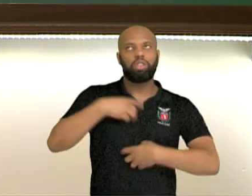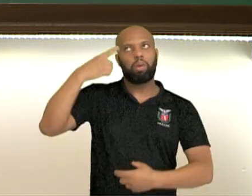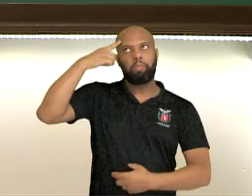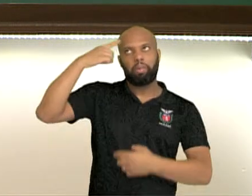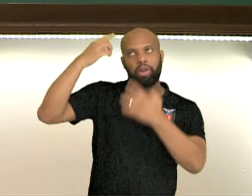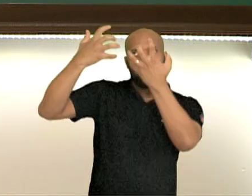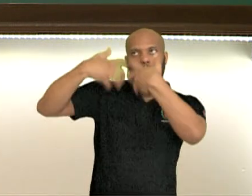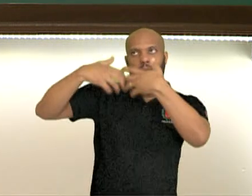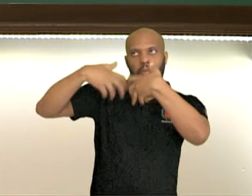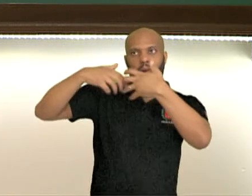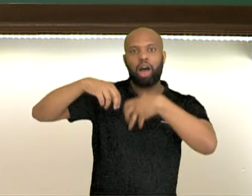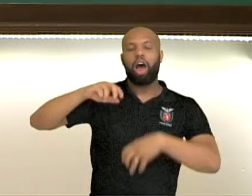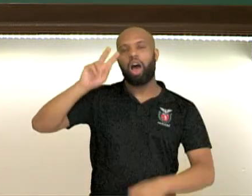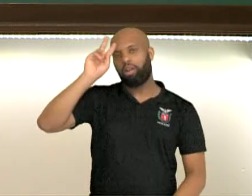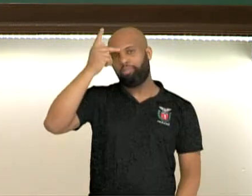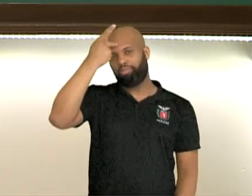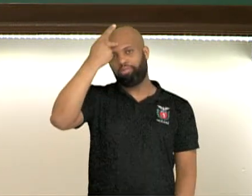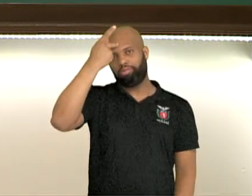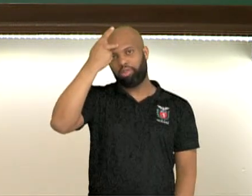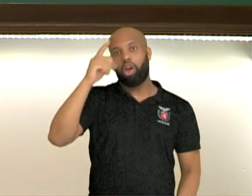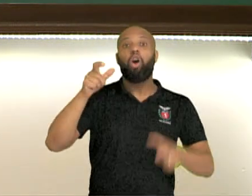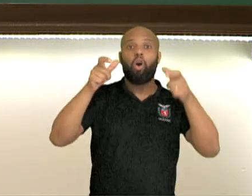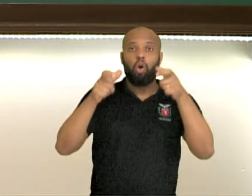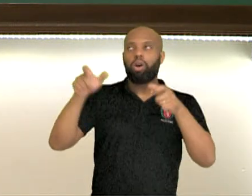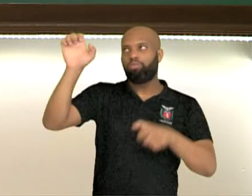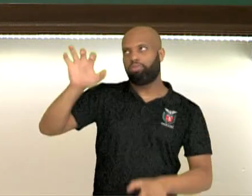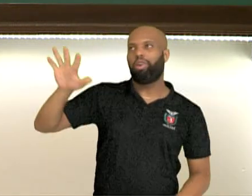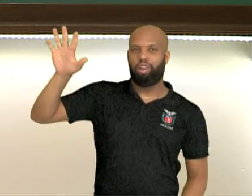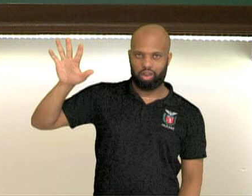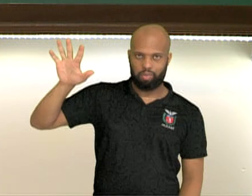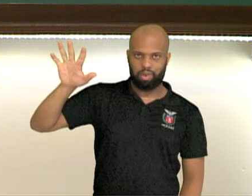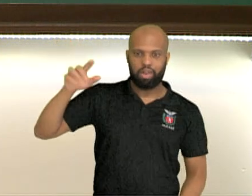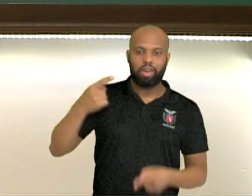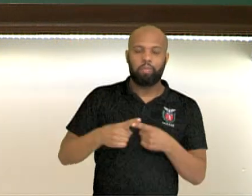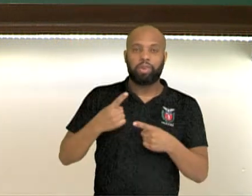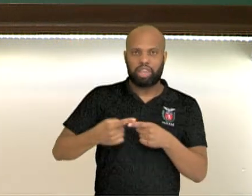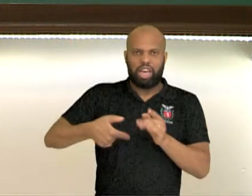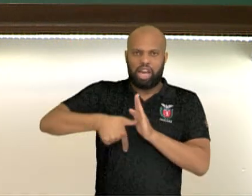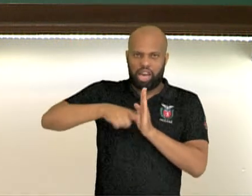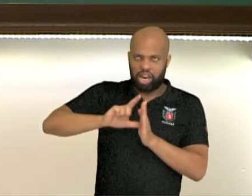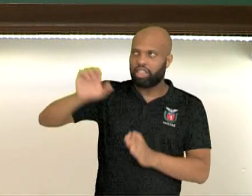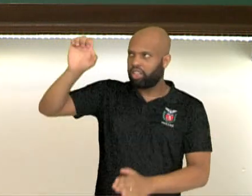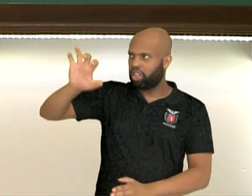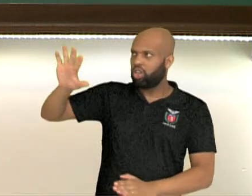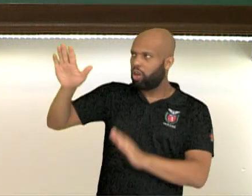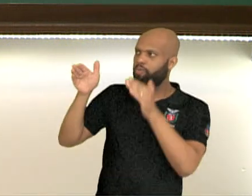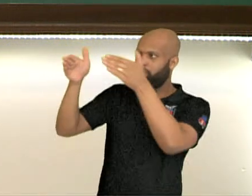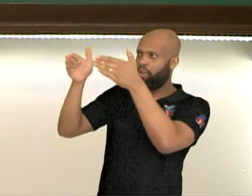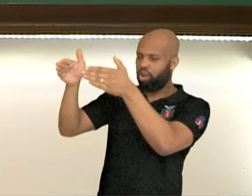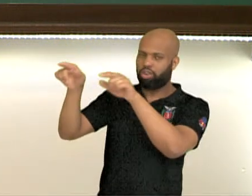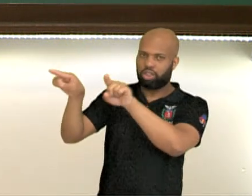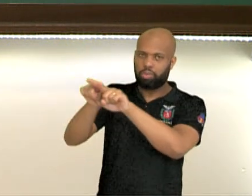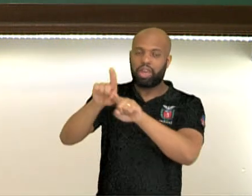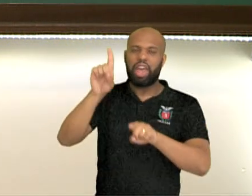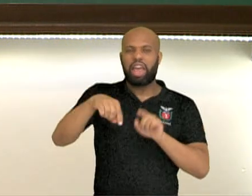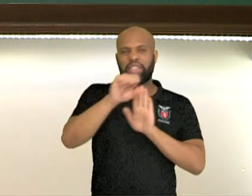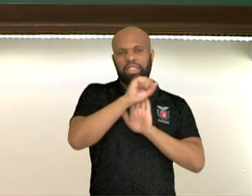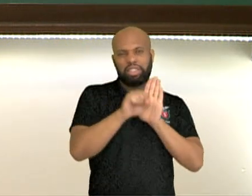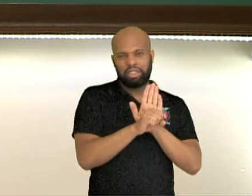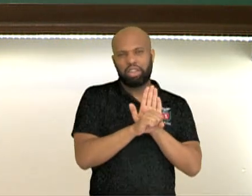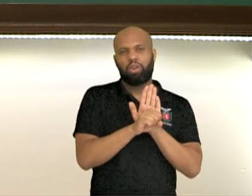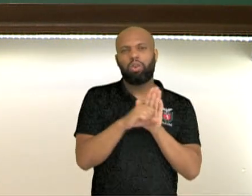posição cultural europeia, pouco mais distante daquele eurocentrismo que se tinha nos séculos ali, né,